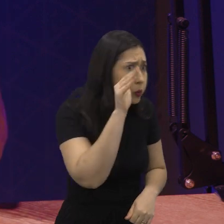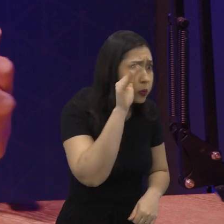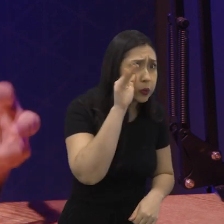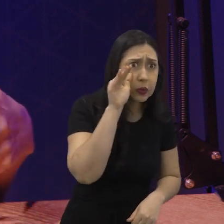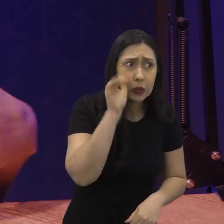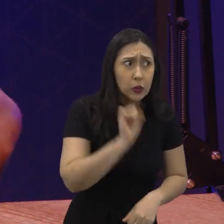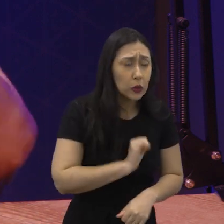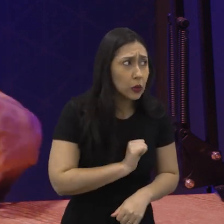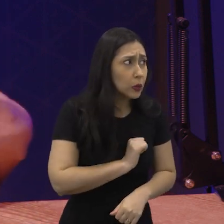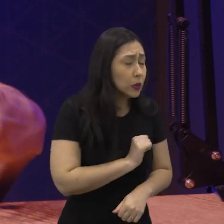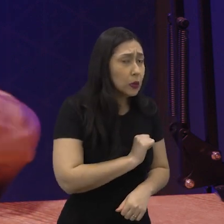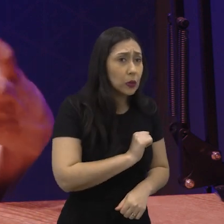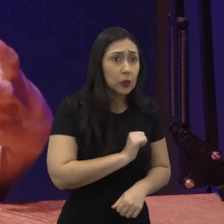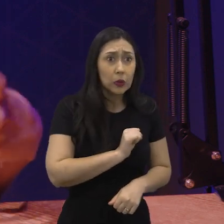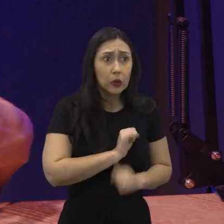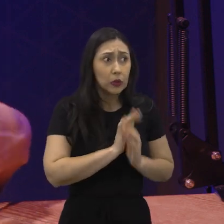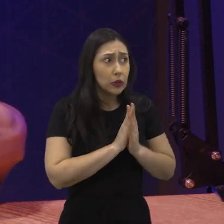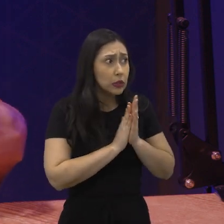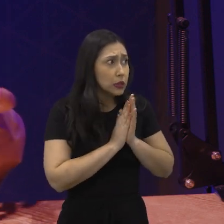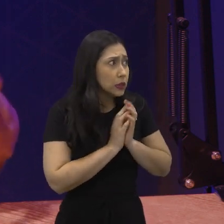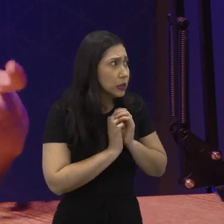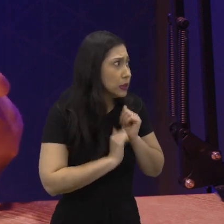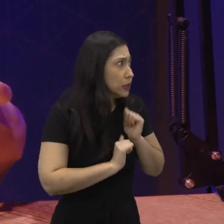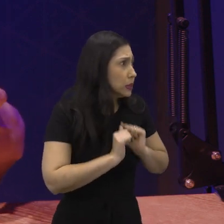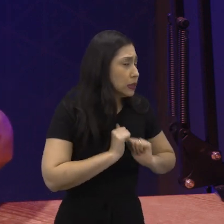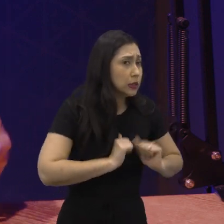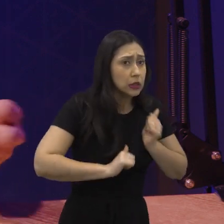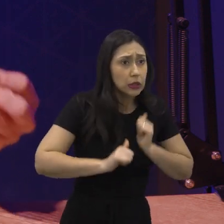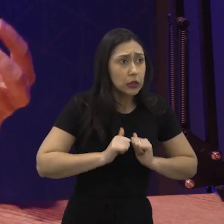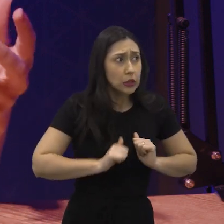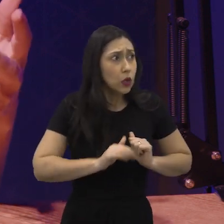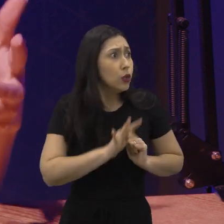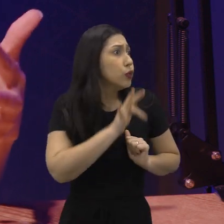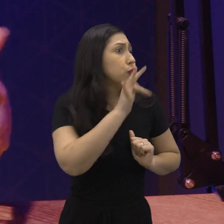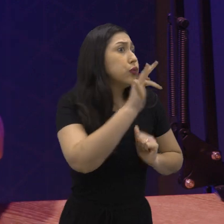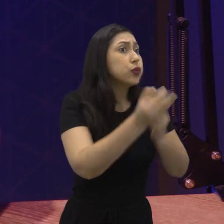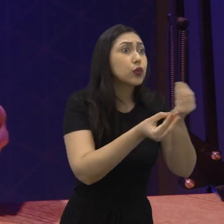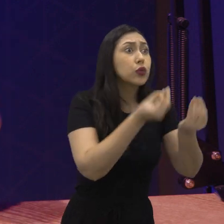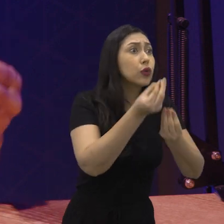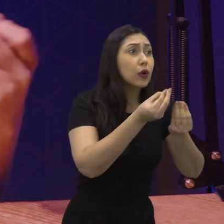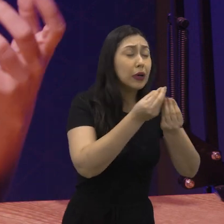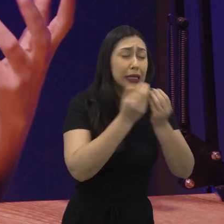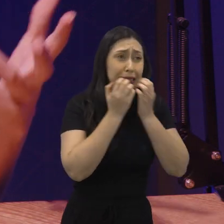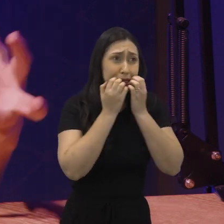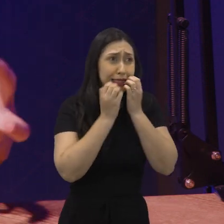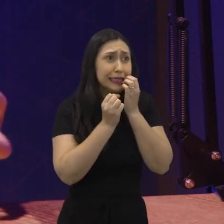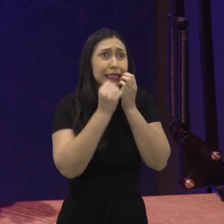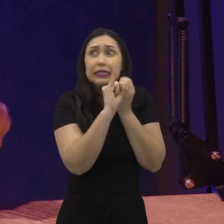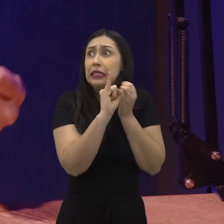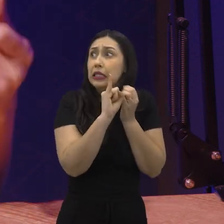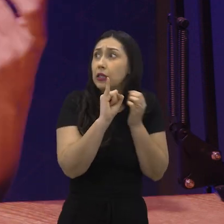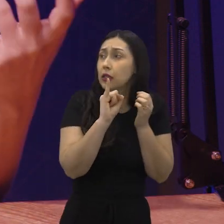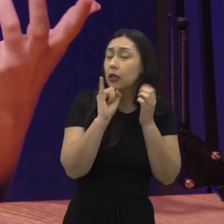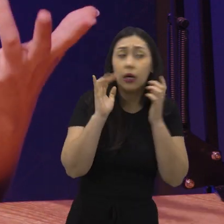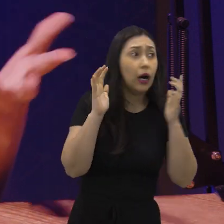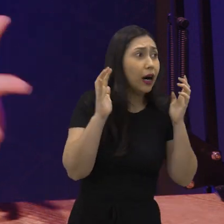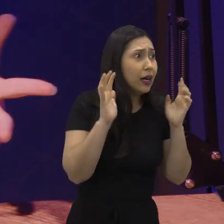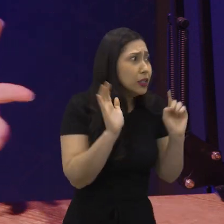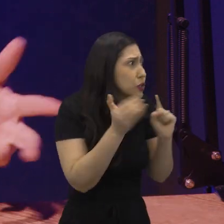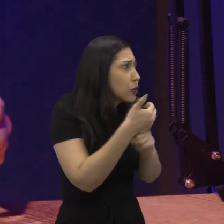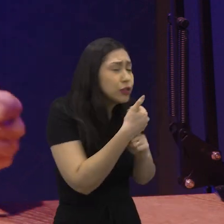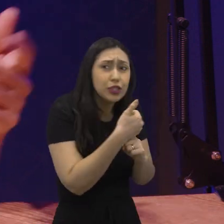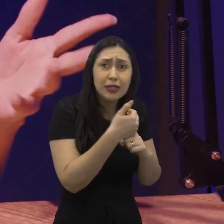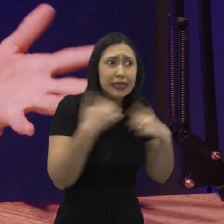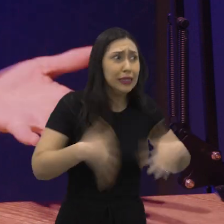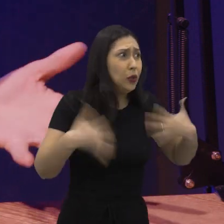você é muito aquela ansiedade mesmo e o medo de não saber o que vai acontecer, mas achar que vai acontecer alguma coisa ou tem alguma coisa